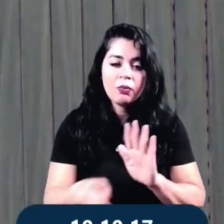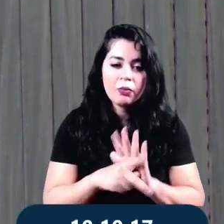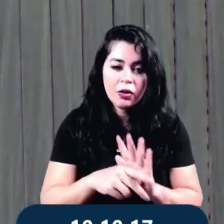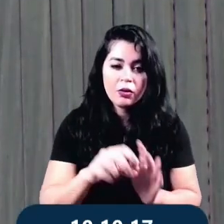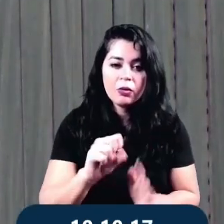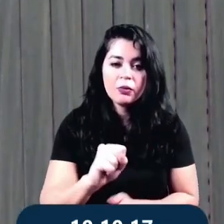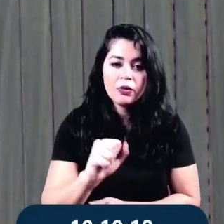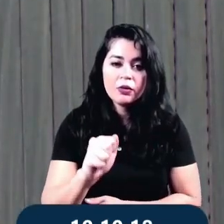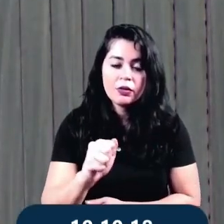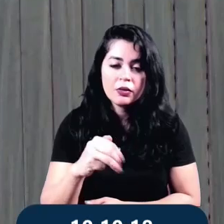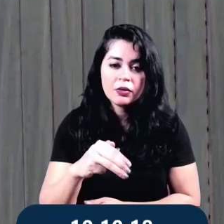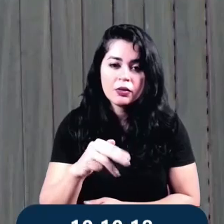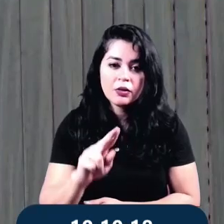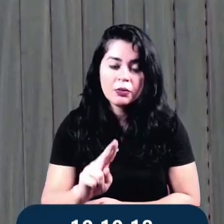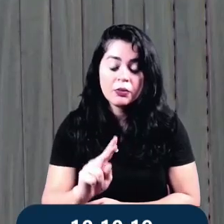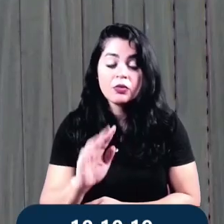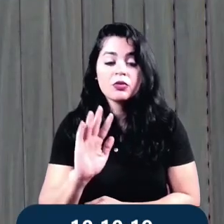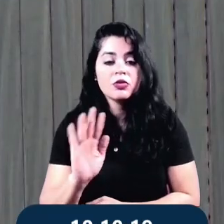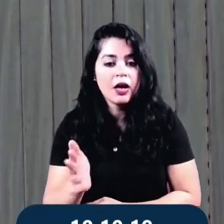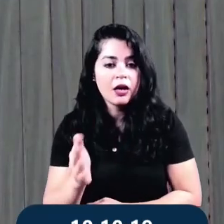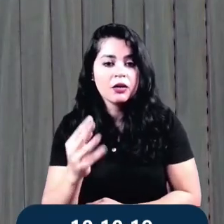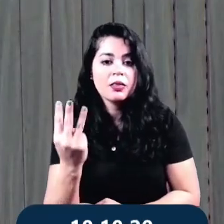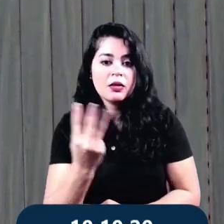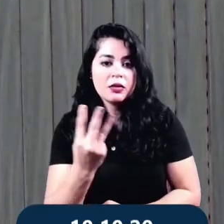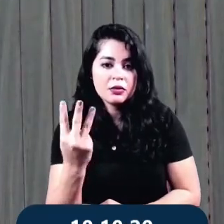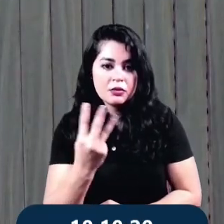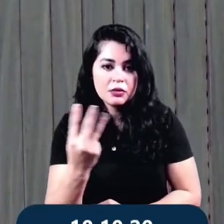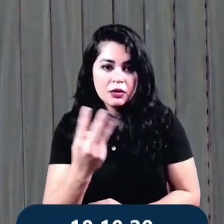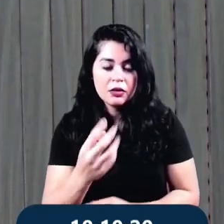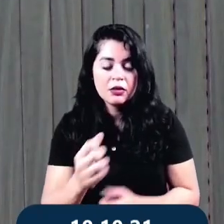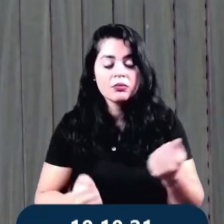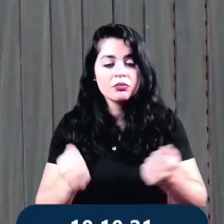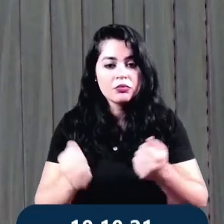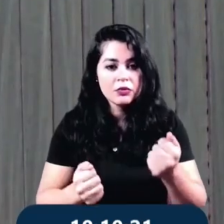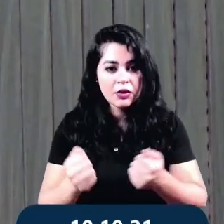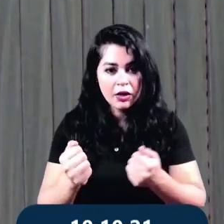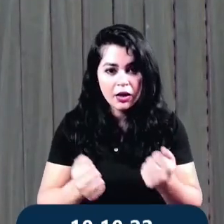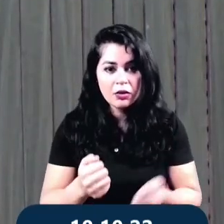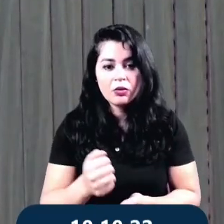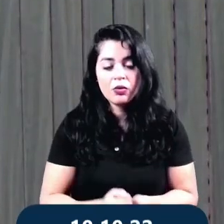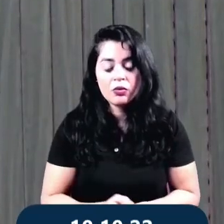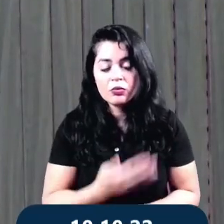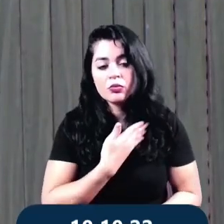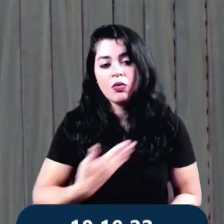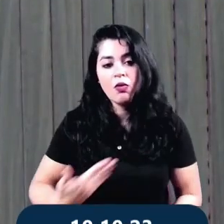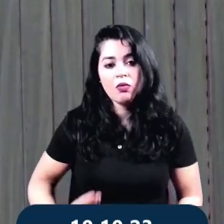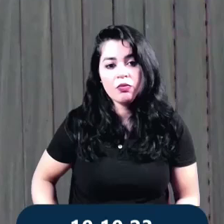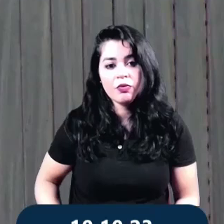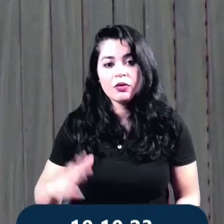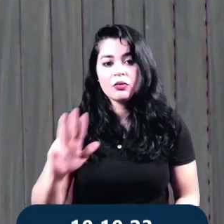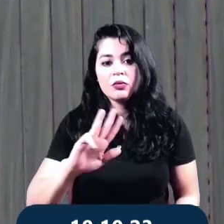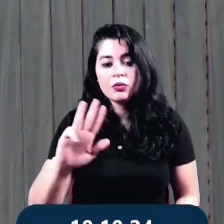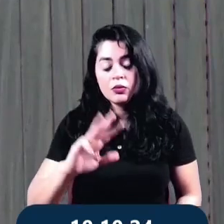pelo governo Lula no município de Franca. Após 6 anos